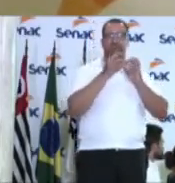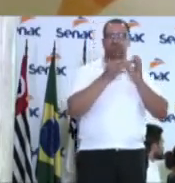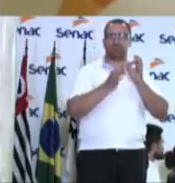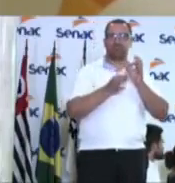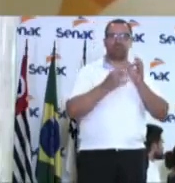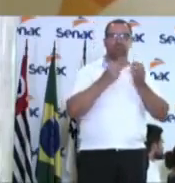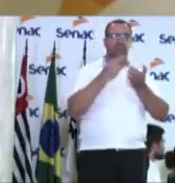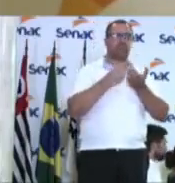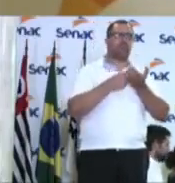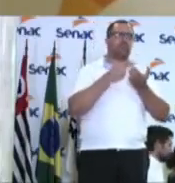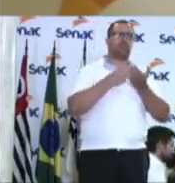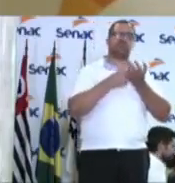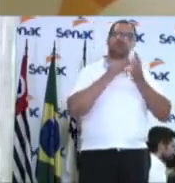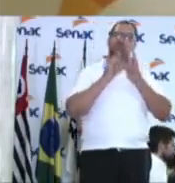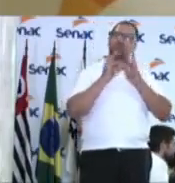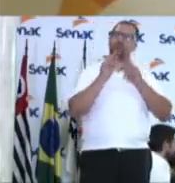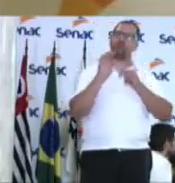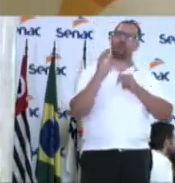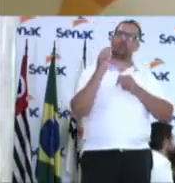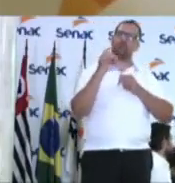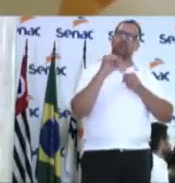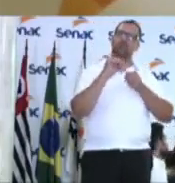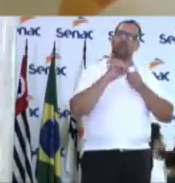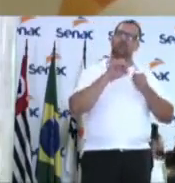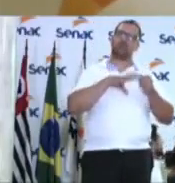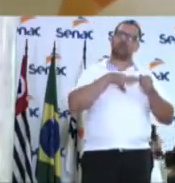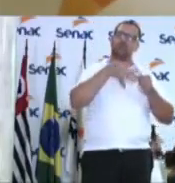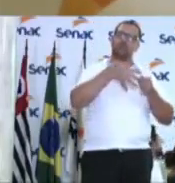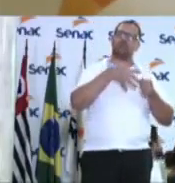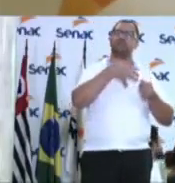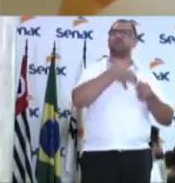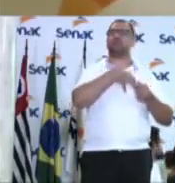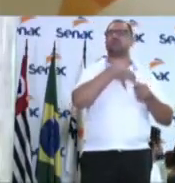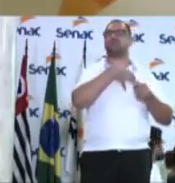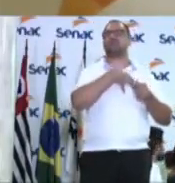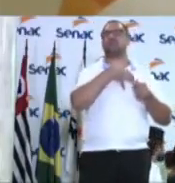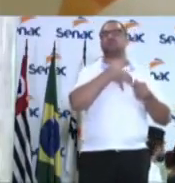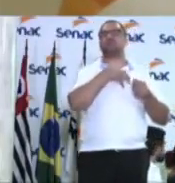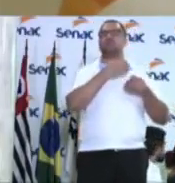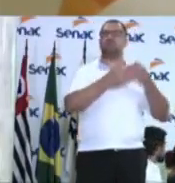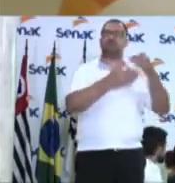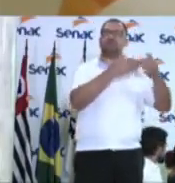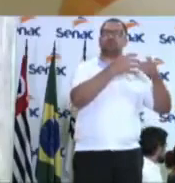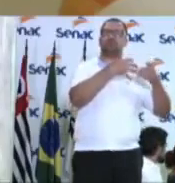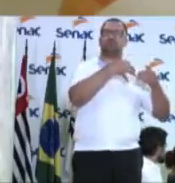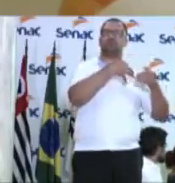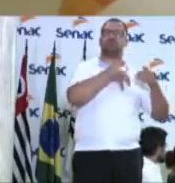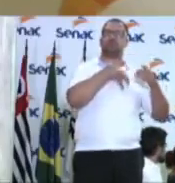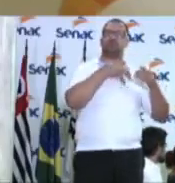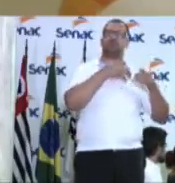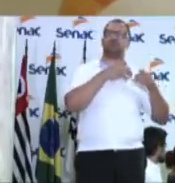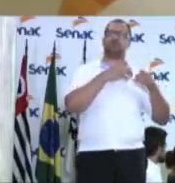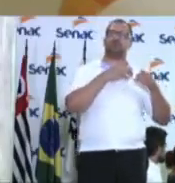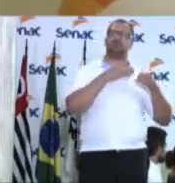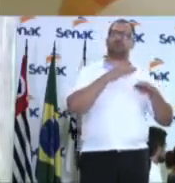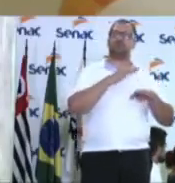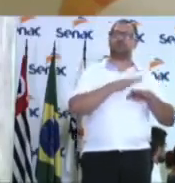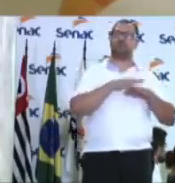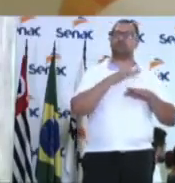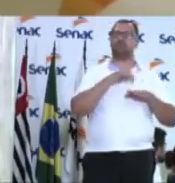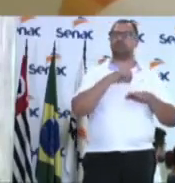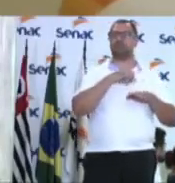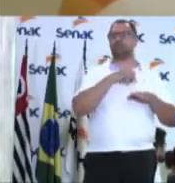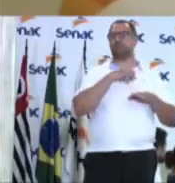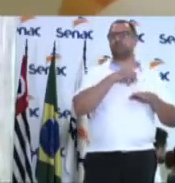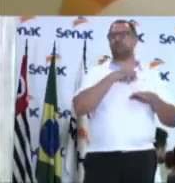ao mesmo tempo, todos esses caras que têm um pouco de coragem, conseguem se destacar ano após ano, e alguns deles, inclusive caras de marketing, é muito fácil você ver.